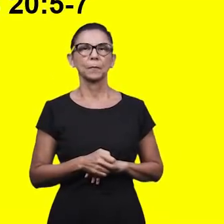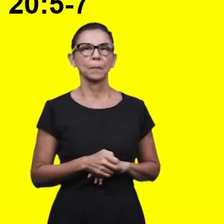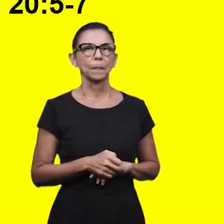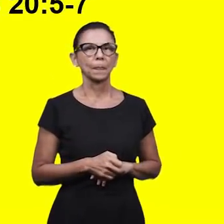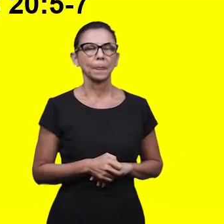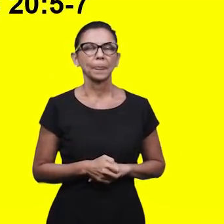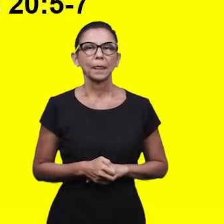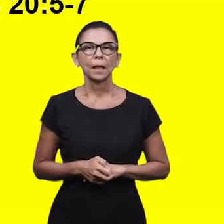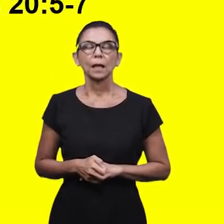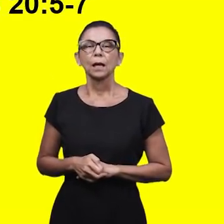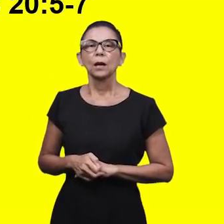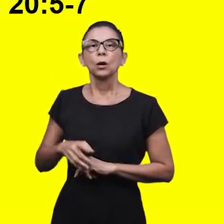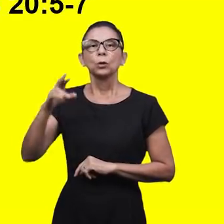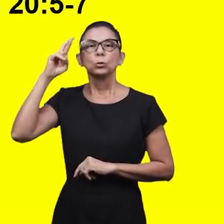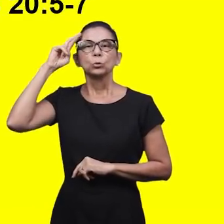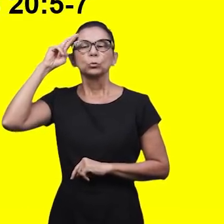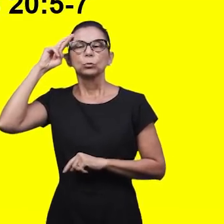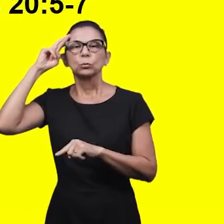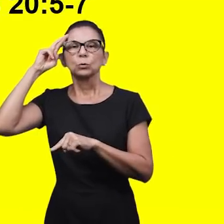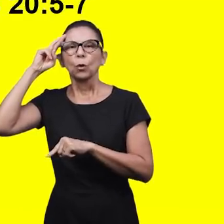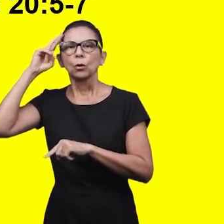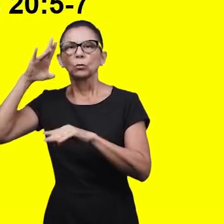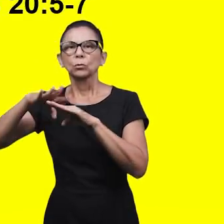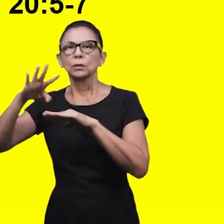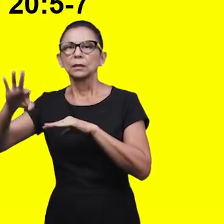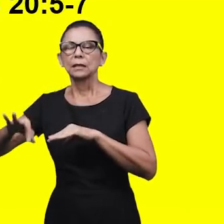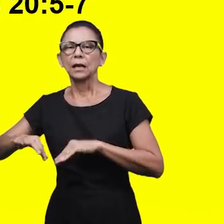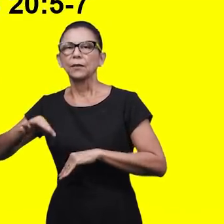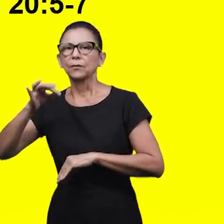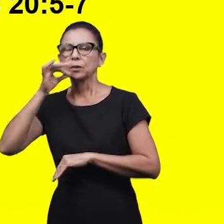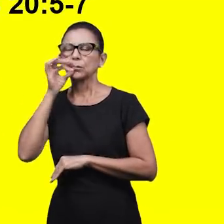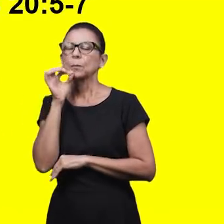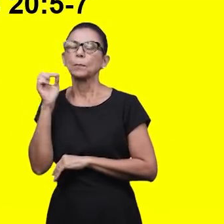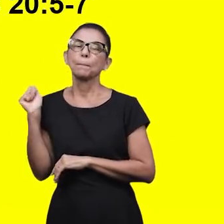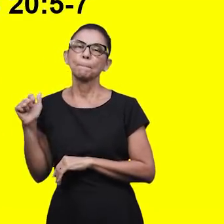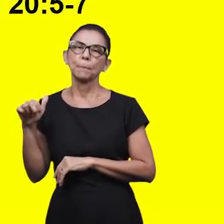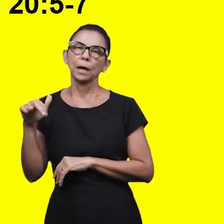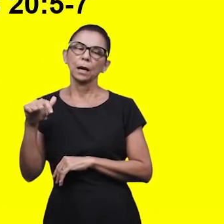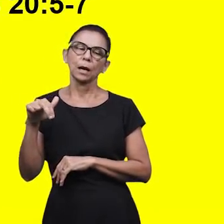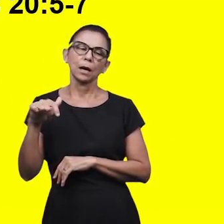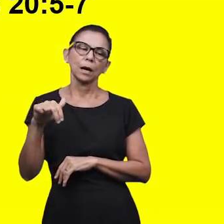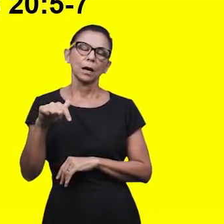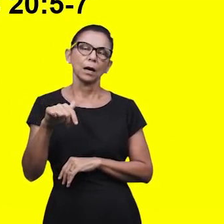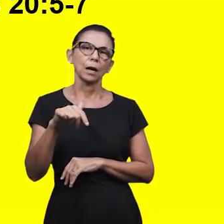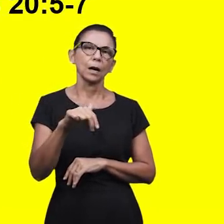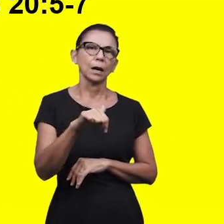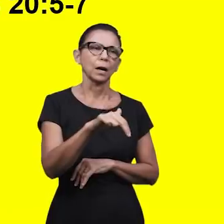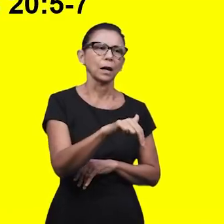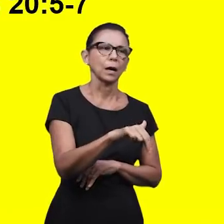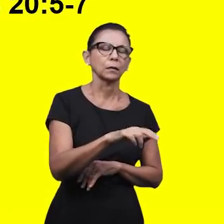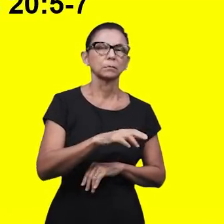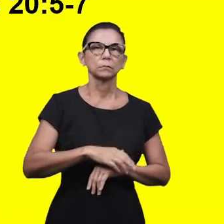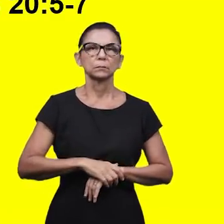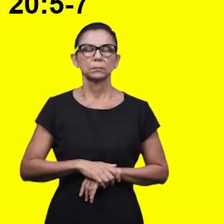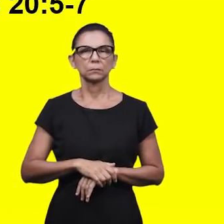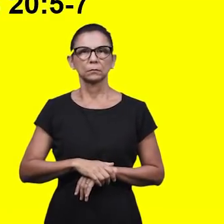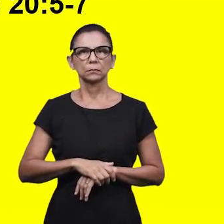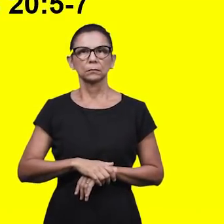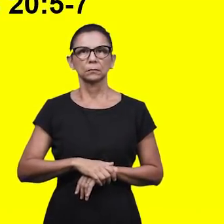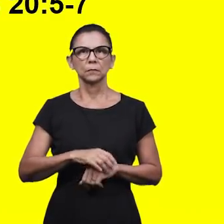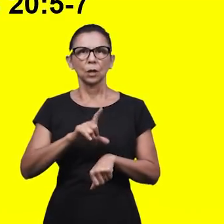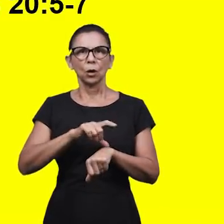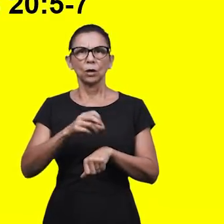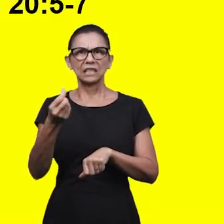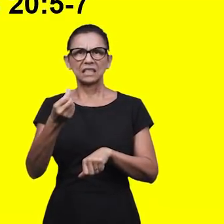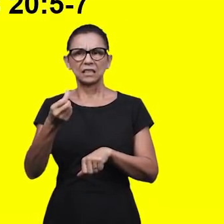Saindo outra vez, perto da hora 6ª e 9ª, fez o mesmo. E saindo perto da hora 11ª,